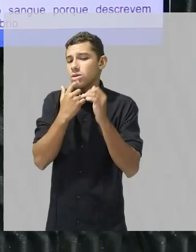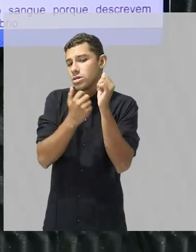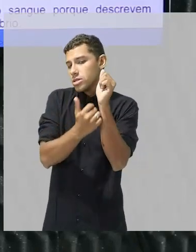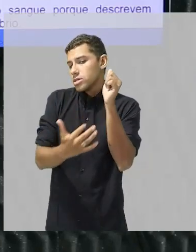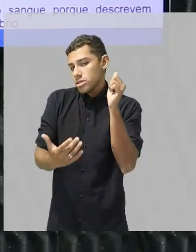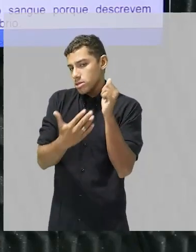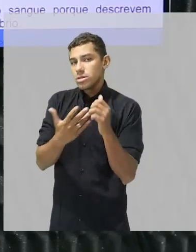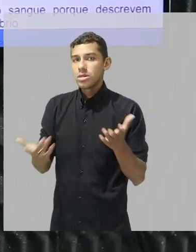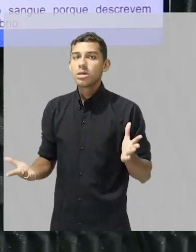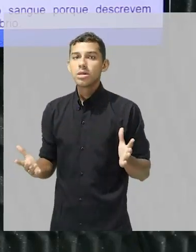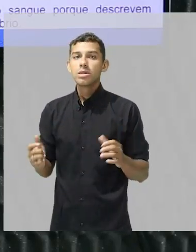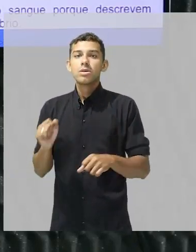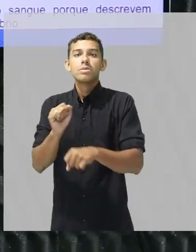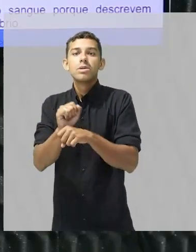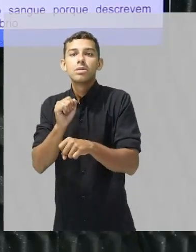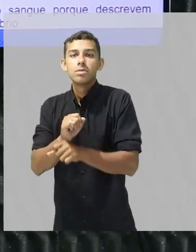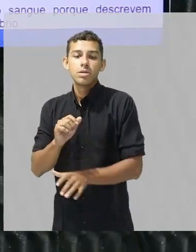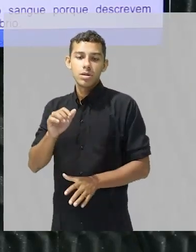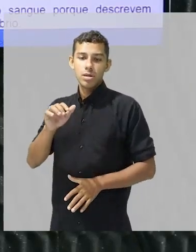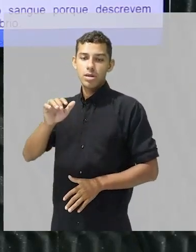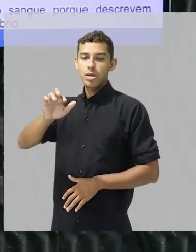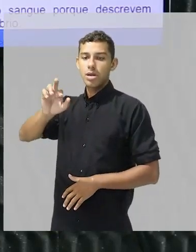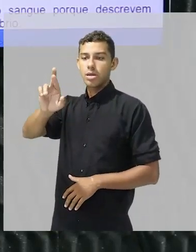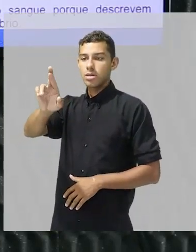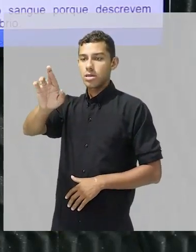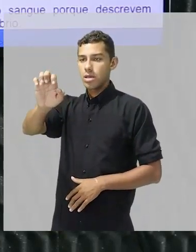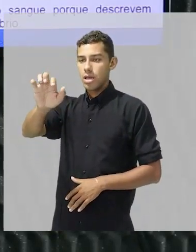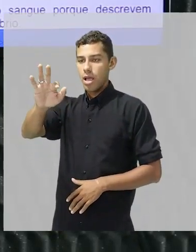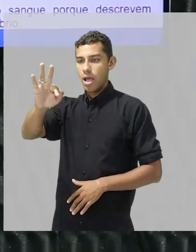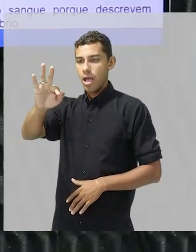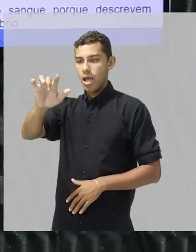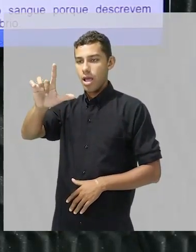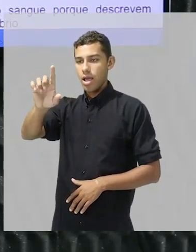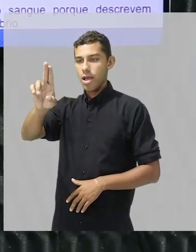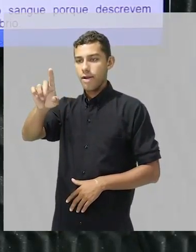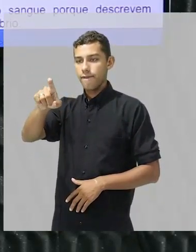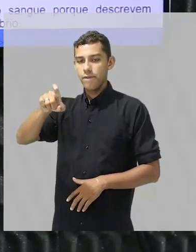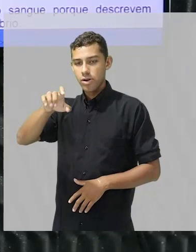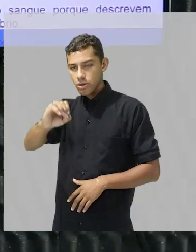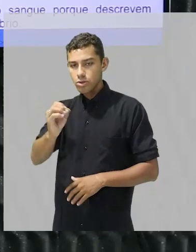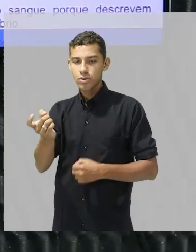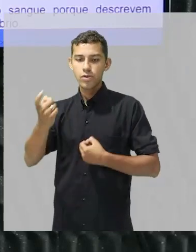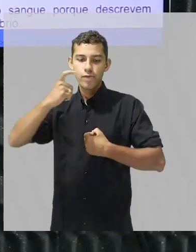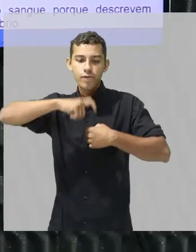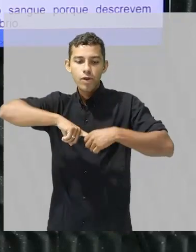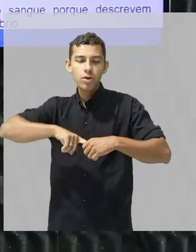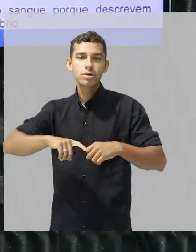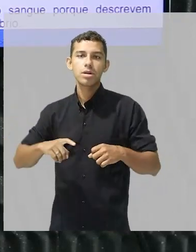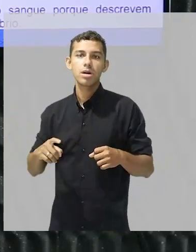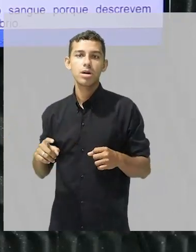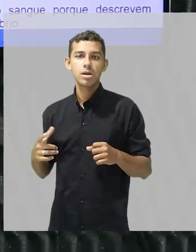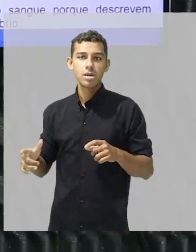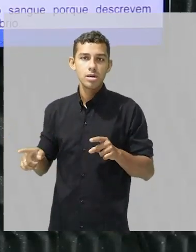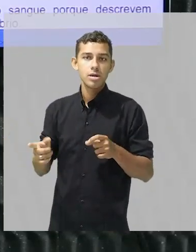ele tenderia a ter um refluxo, ou seja, ele teria a tendência de voltar